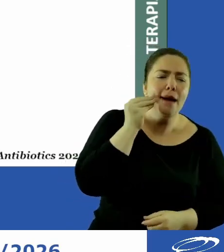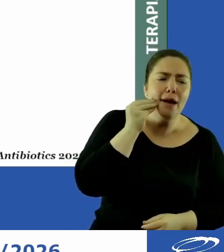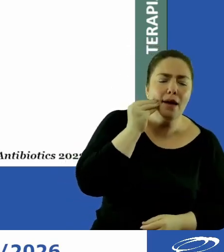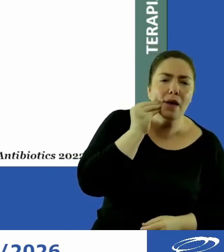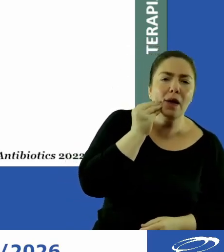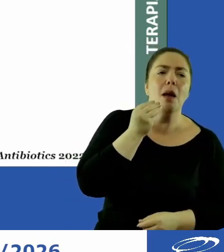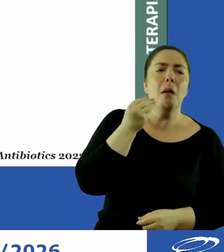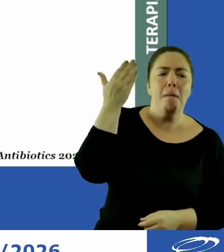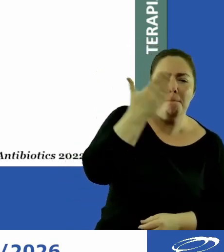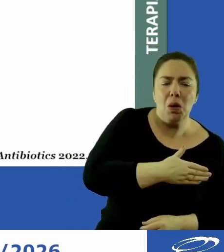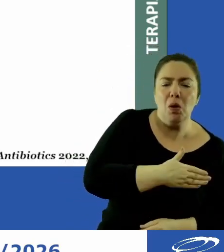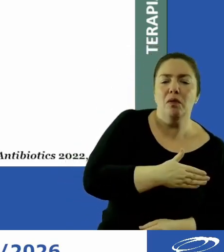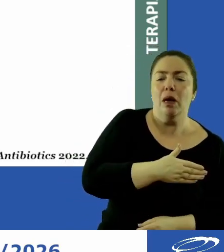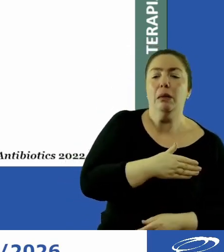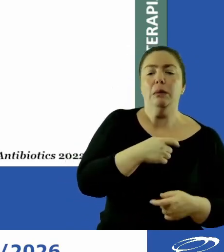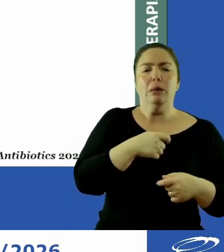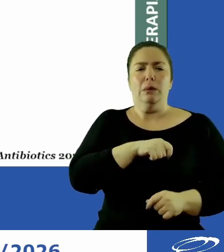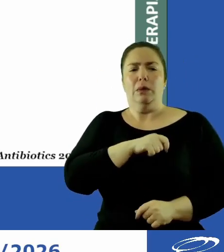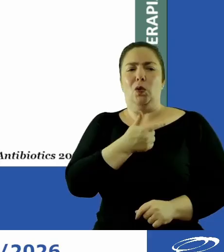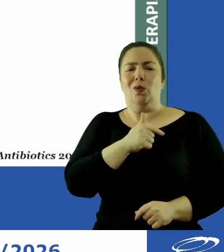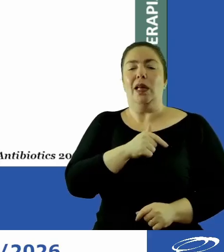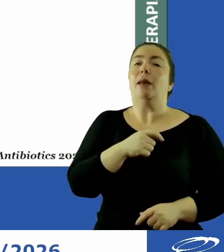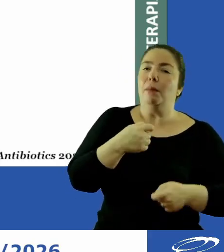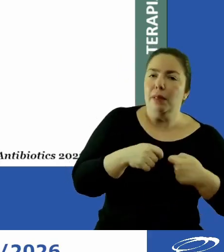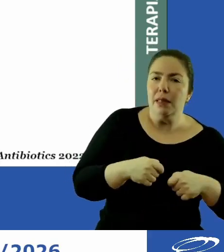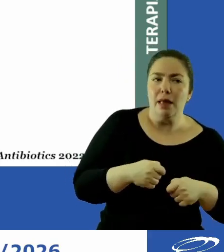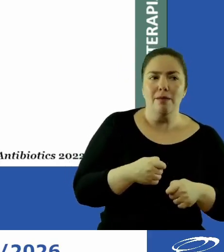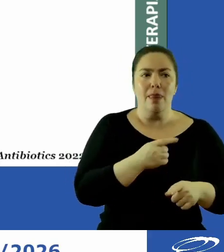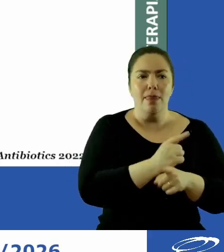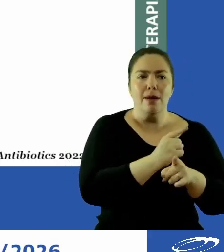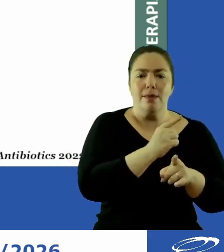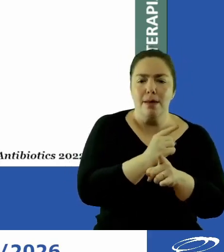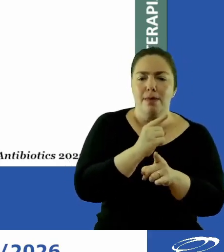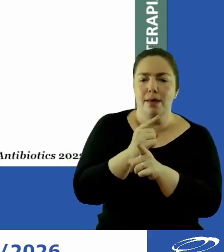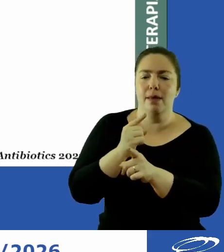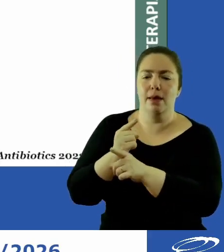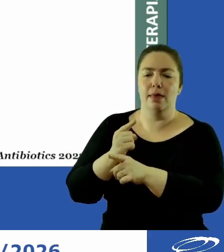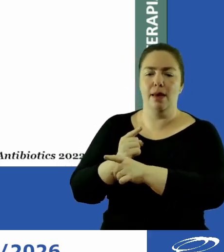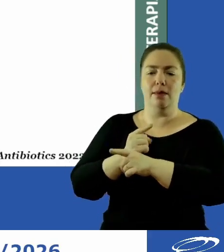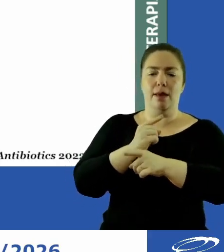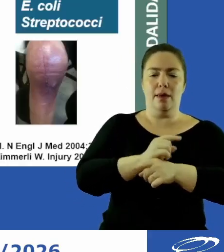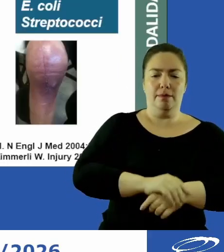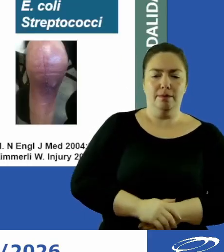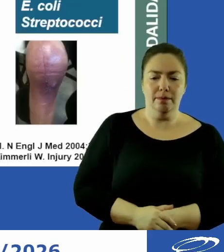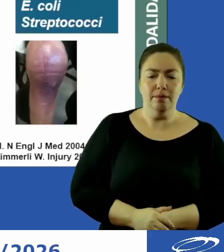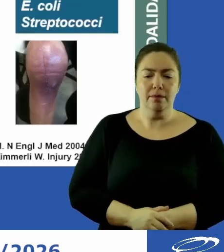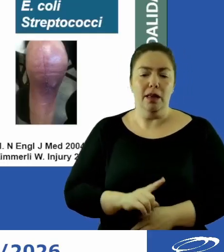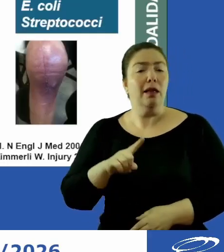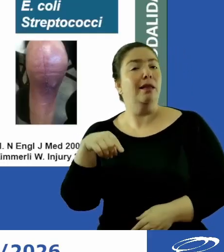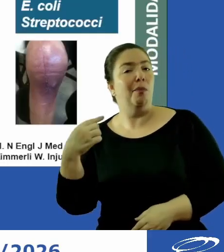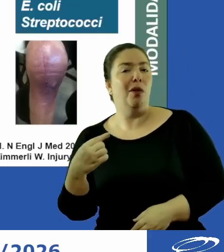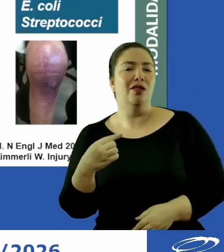ter que ser construída com o dado do controle de infecção e da infectologia, ou seja, epidemiologia, e aí a gente seguir as diretrizes, mas existem